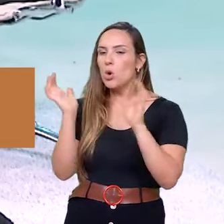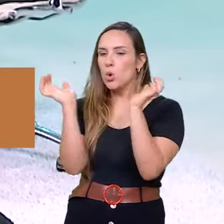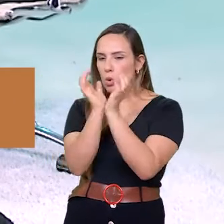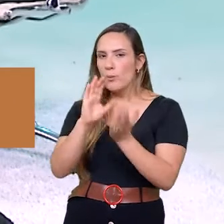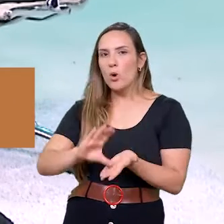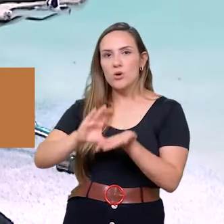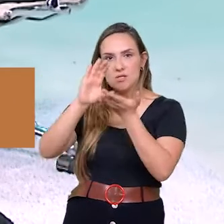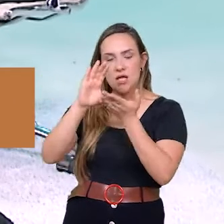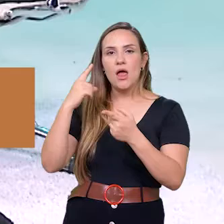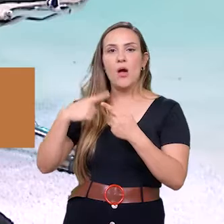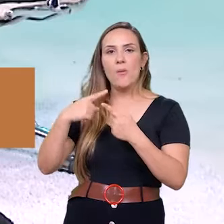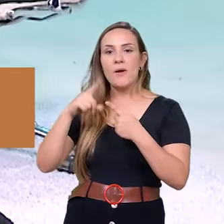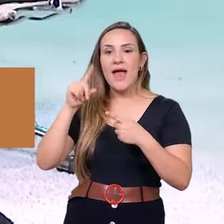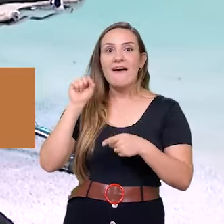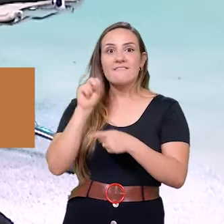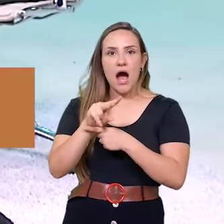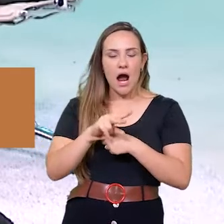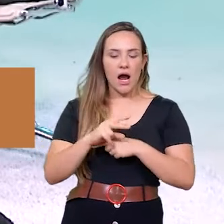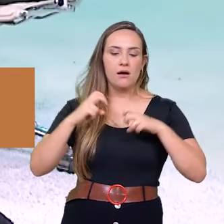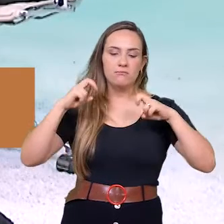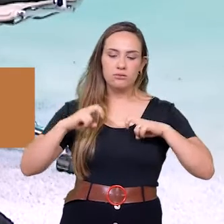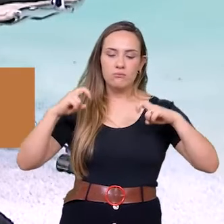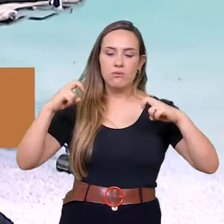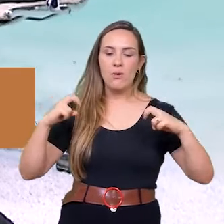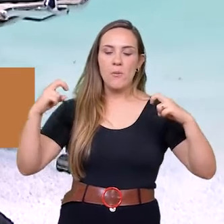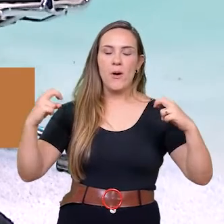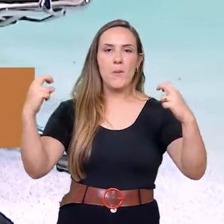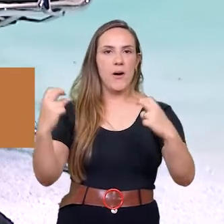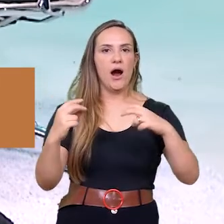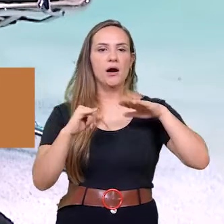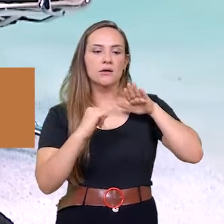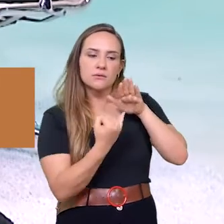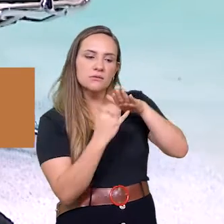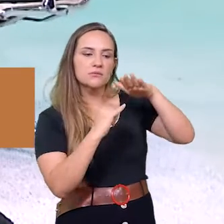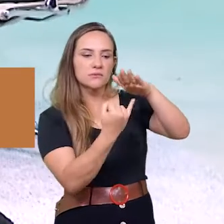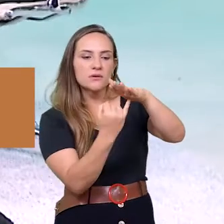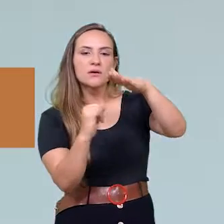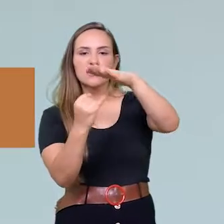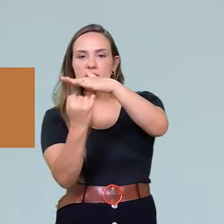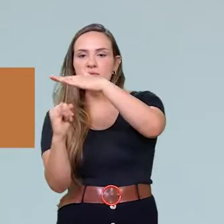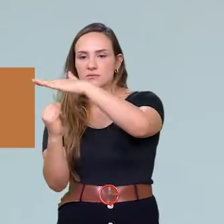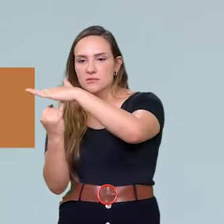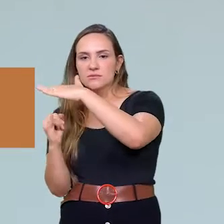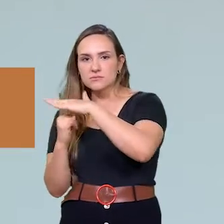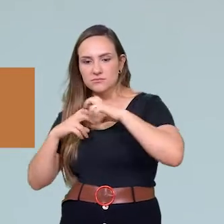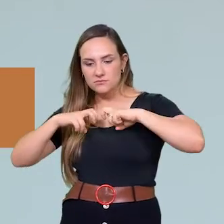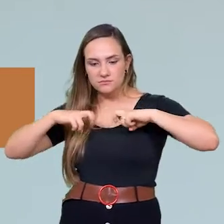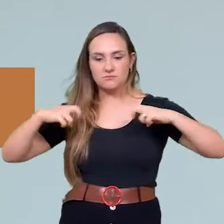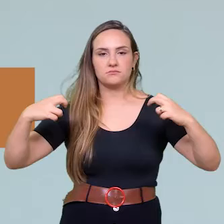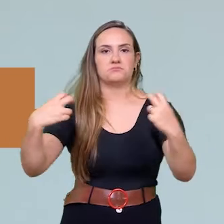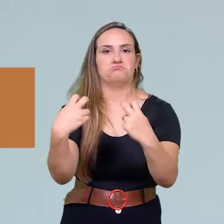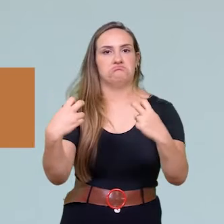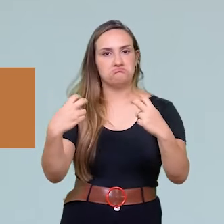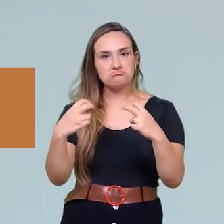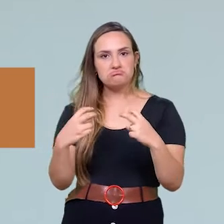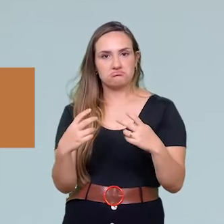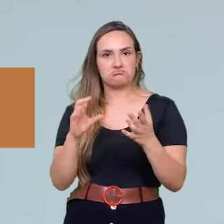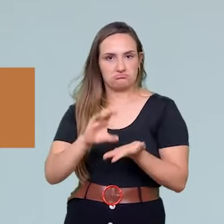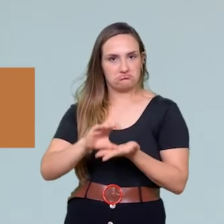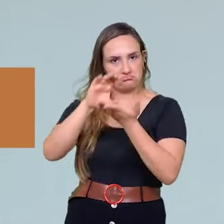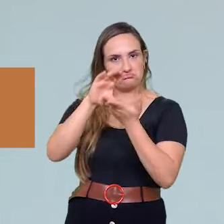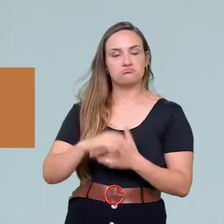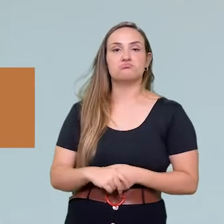são cadeiras, por assim dizer, são assentos de instituições. E ao longo desses anos em que o conselho já